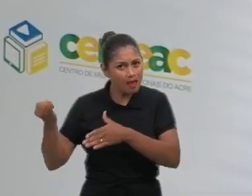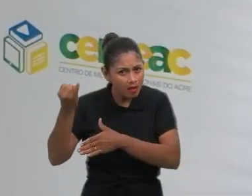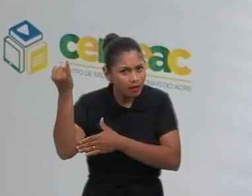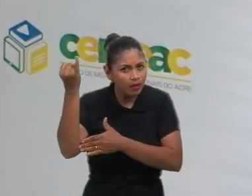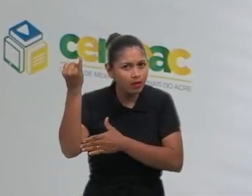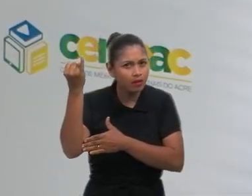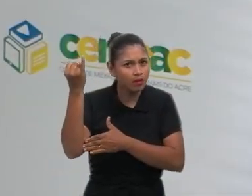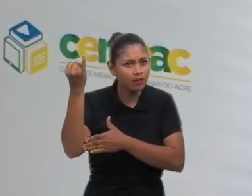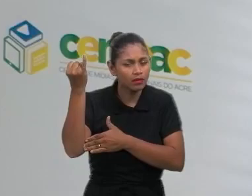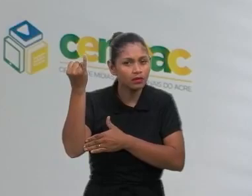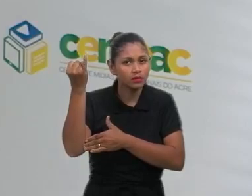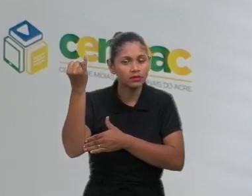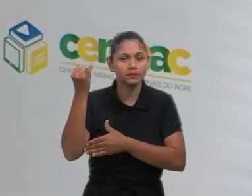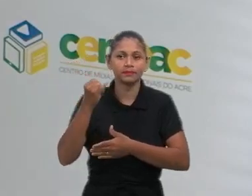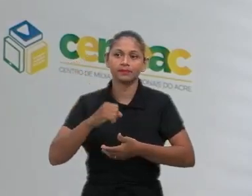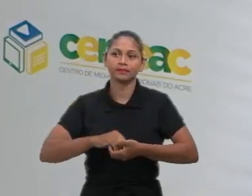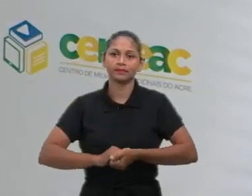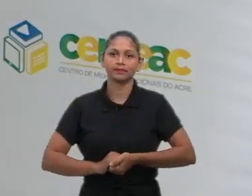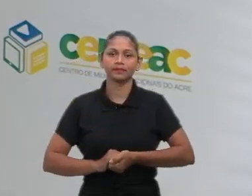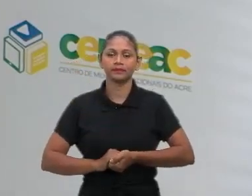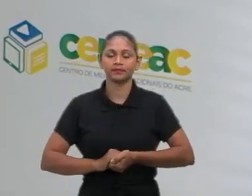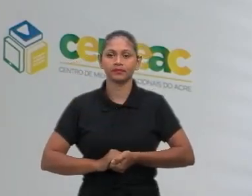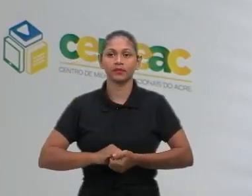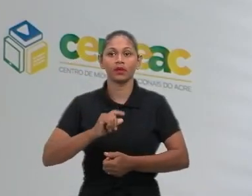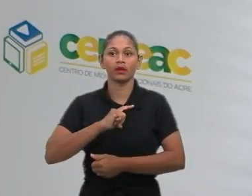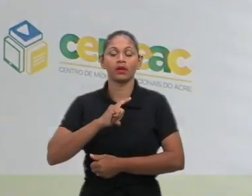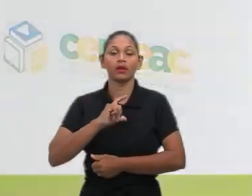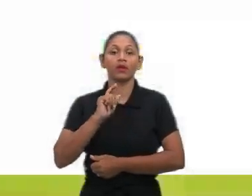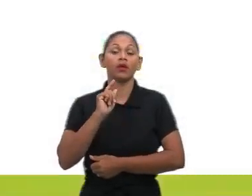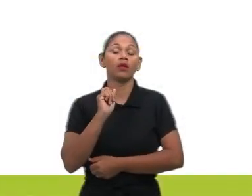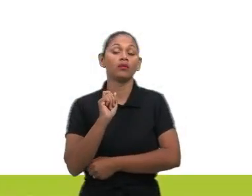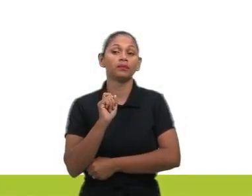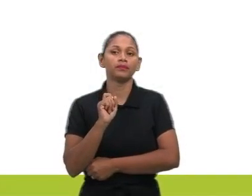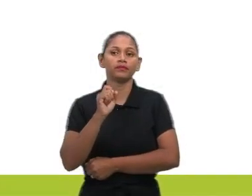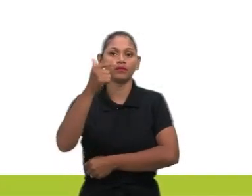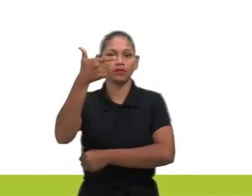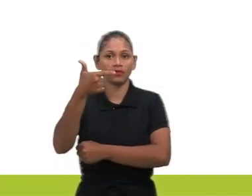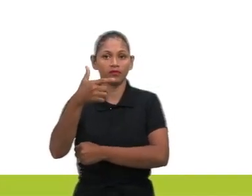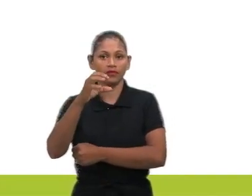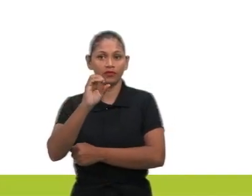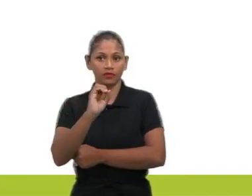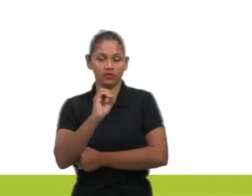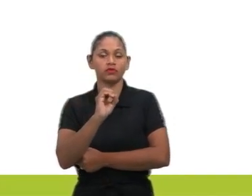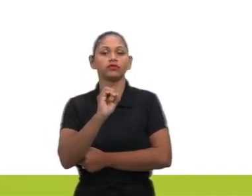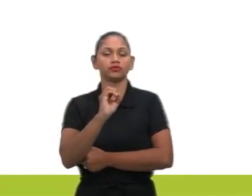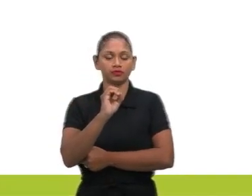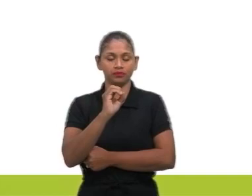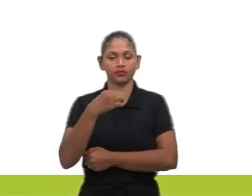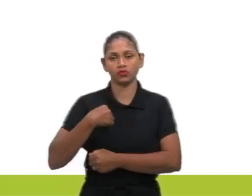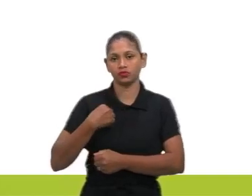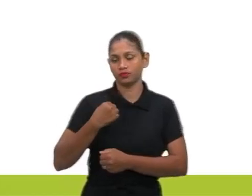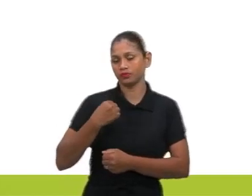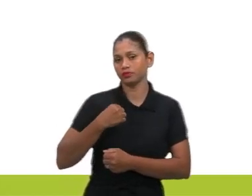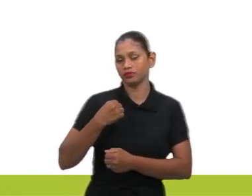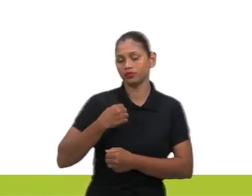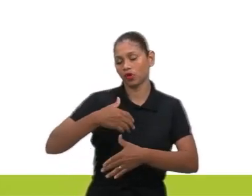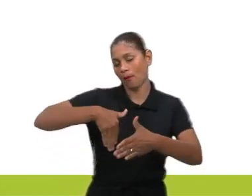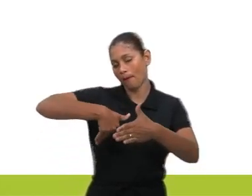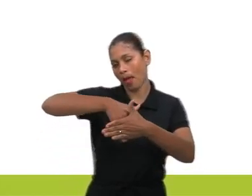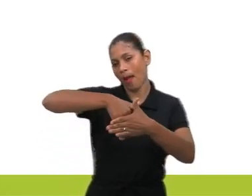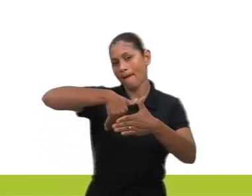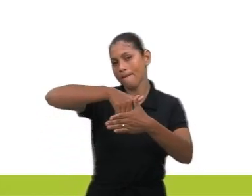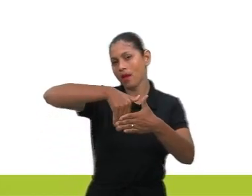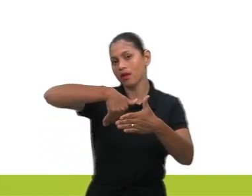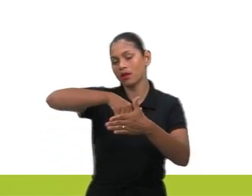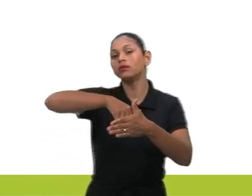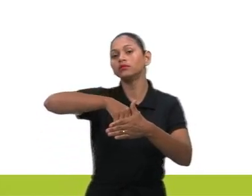ordem importa aqui, será? Será? Temos o quê? 20 times que vai ser jogados em 2 turnos. Então, significa que em algum